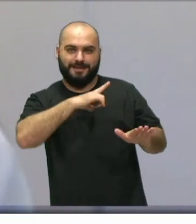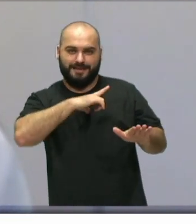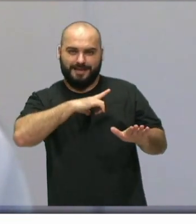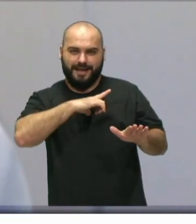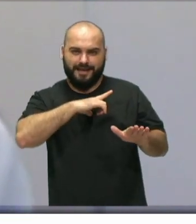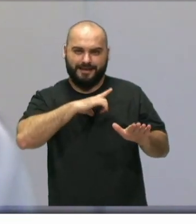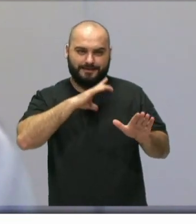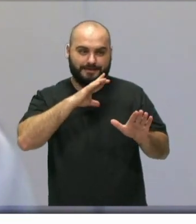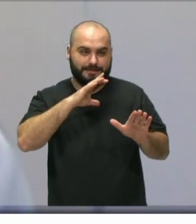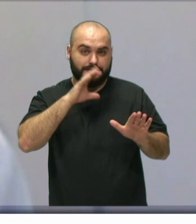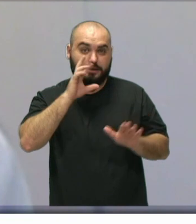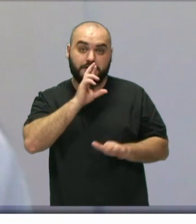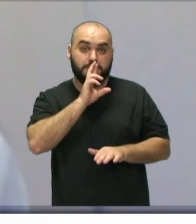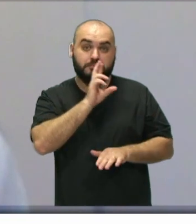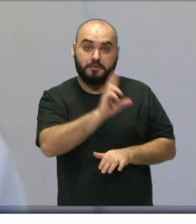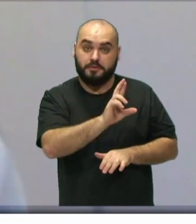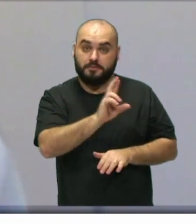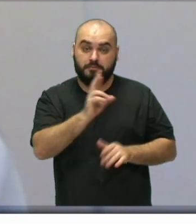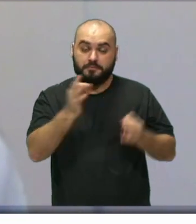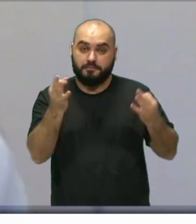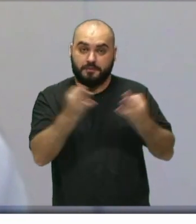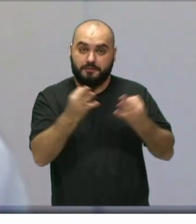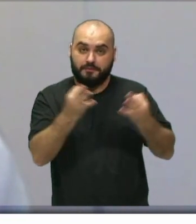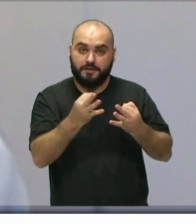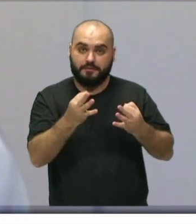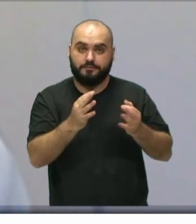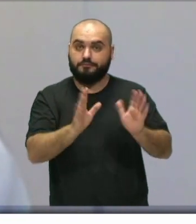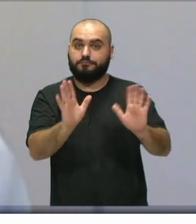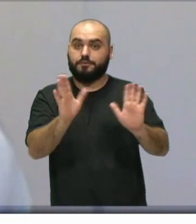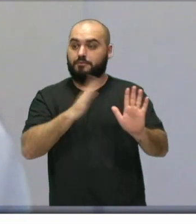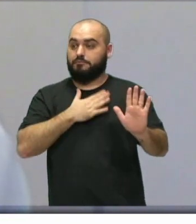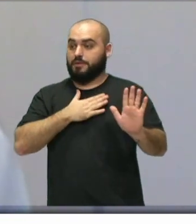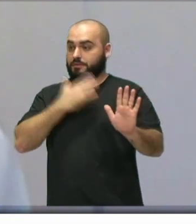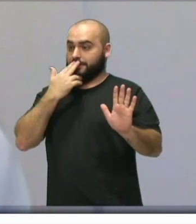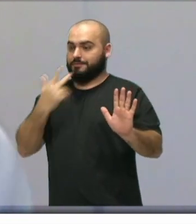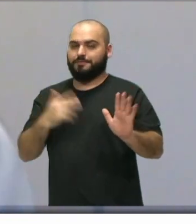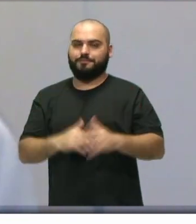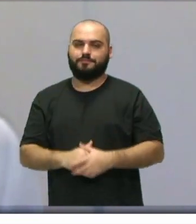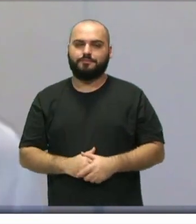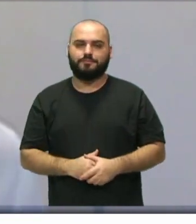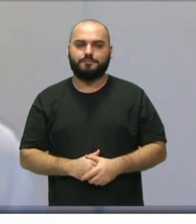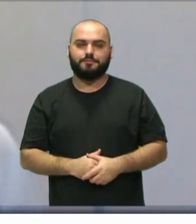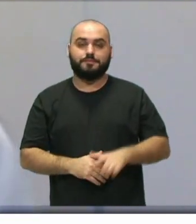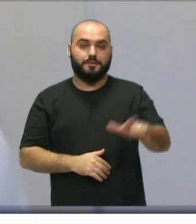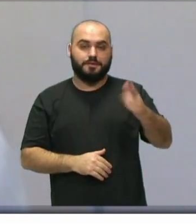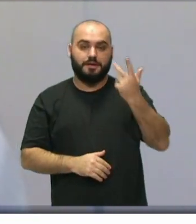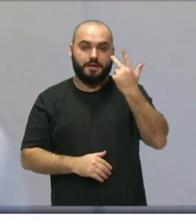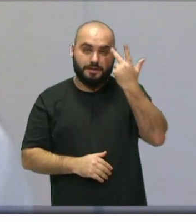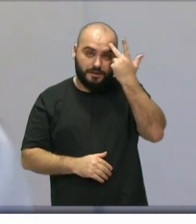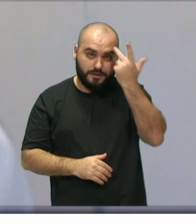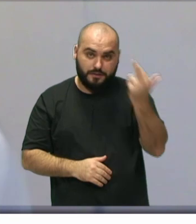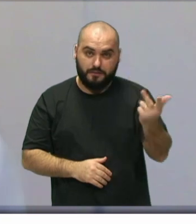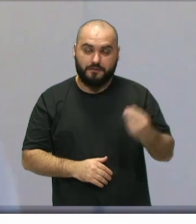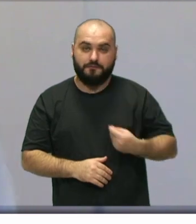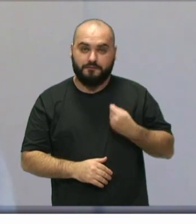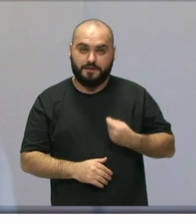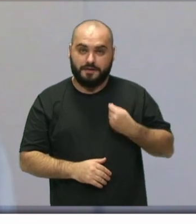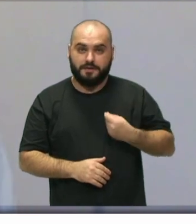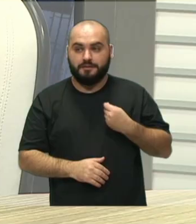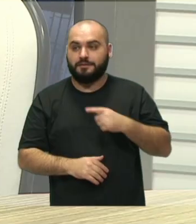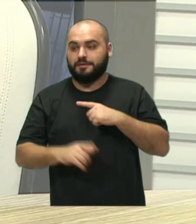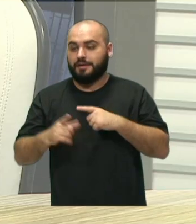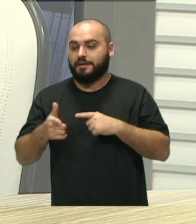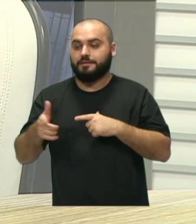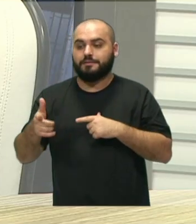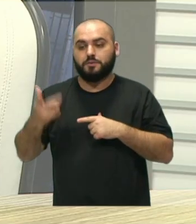eficiência, uma resposta para o teu corpo, talvez não tenha para o meu. Porque você tem uma história de vida, você tem um meio diferente, você